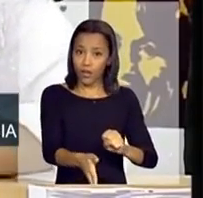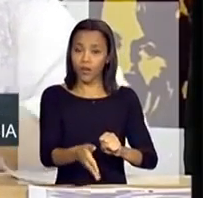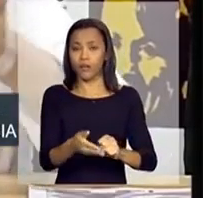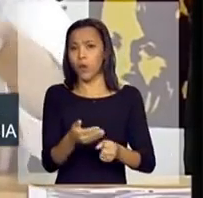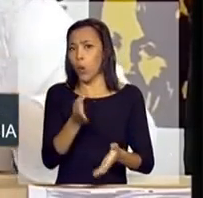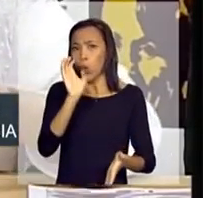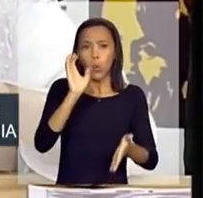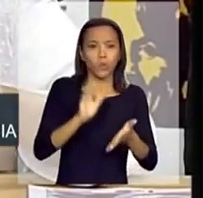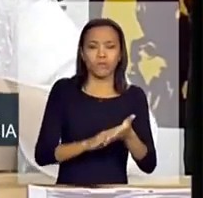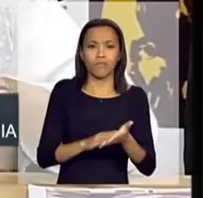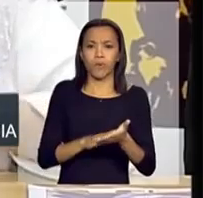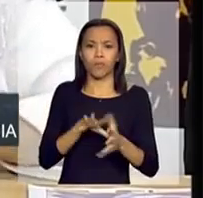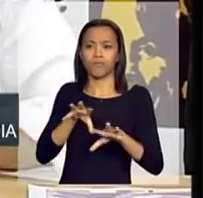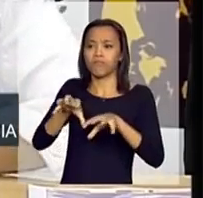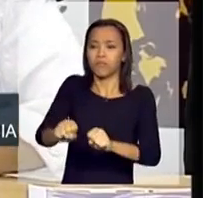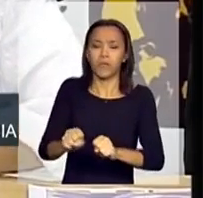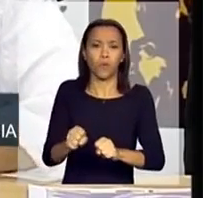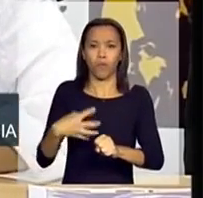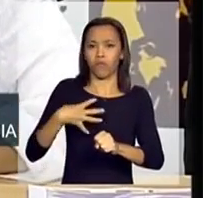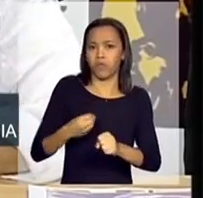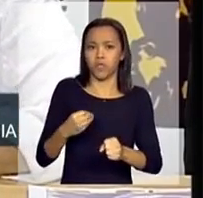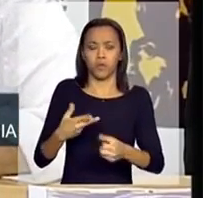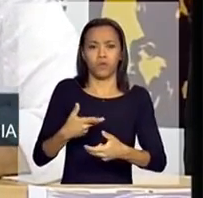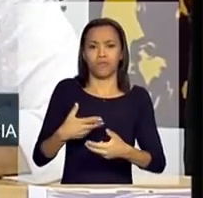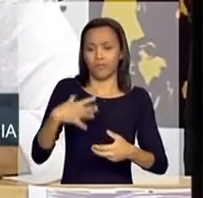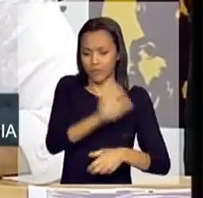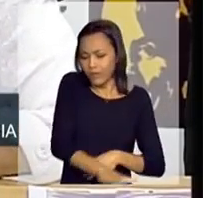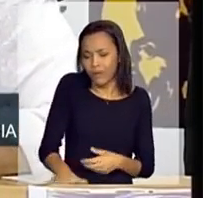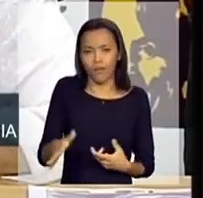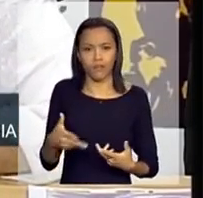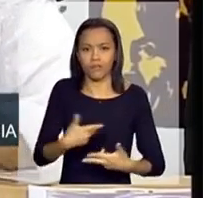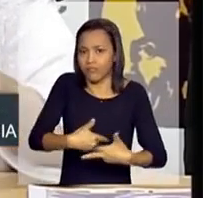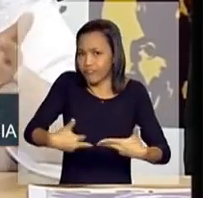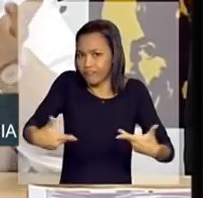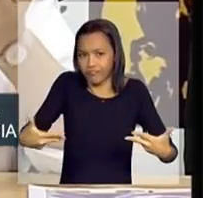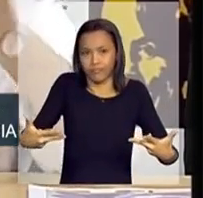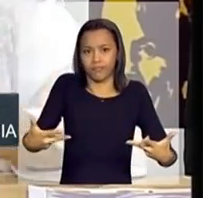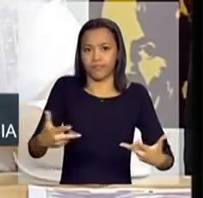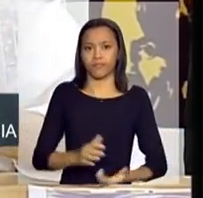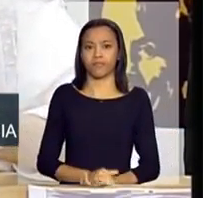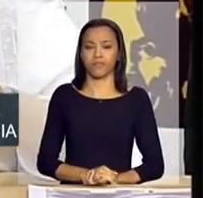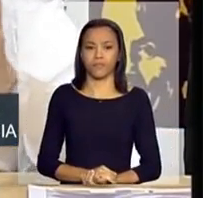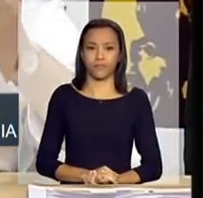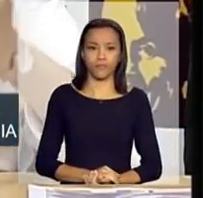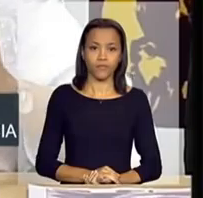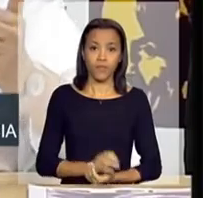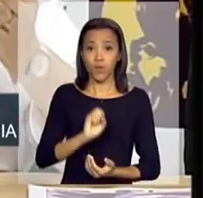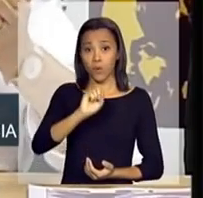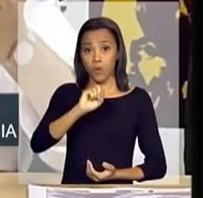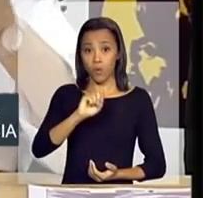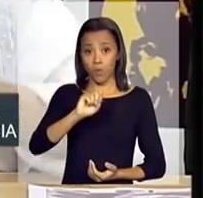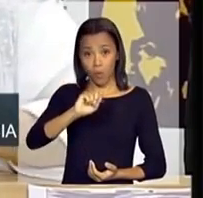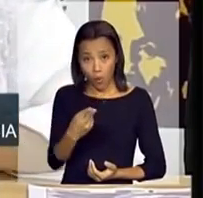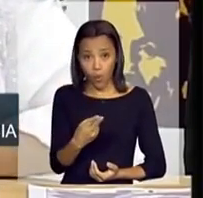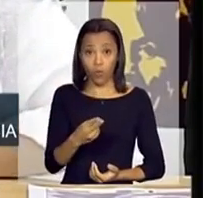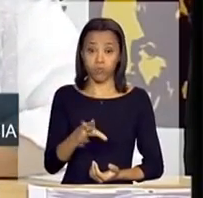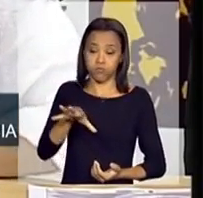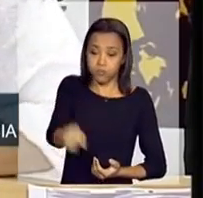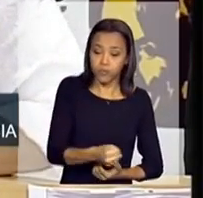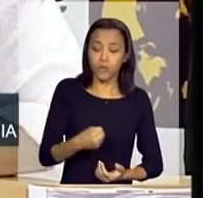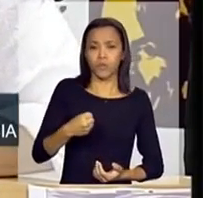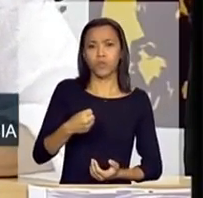subtração, sequestro de crianças, tráfico não, subtração ou sequestro